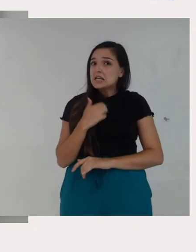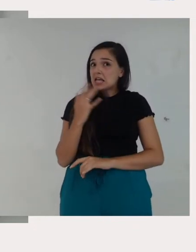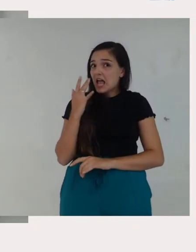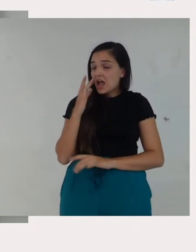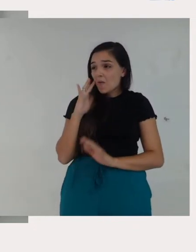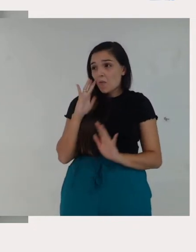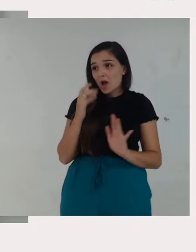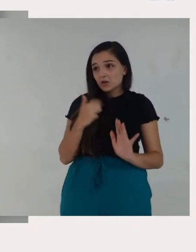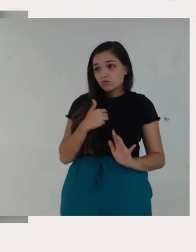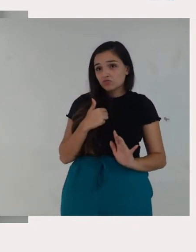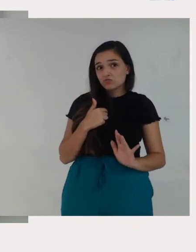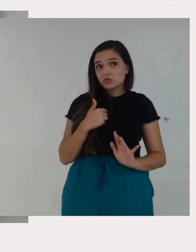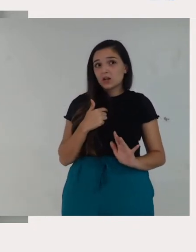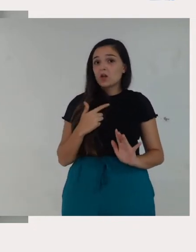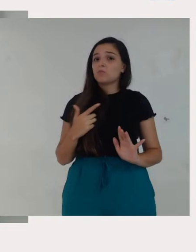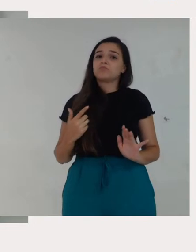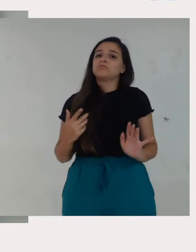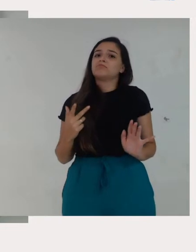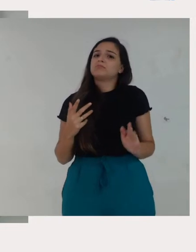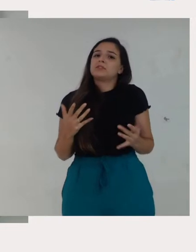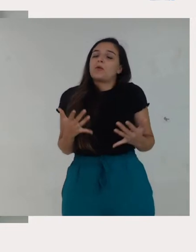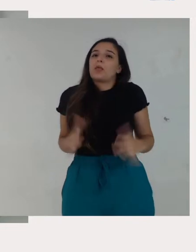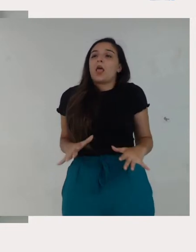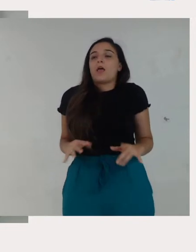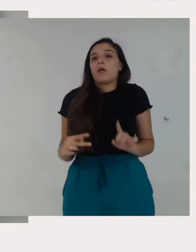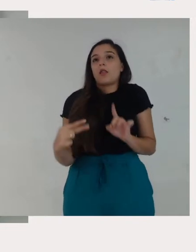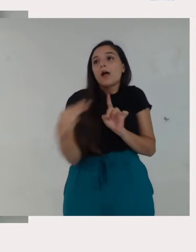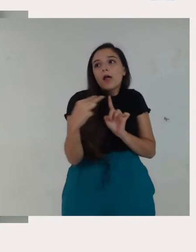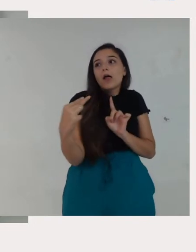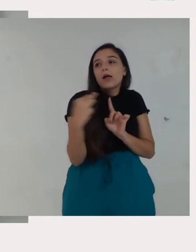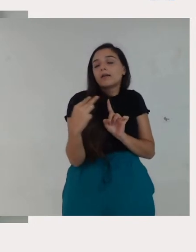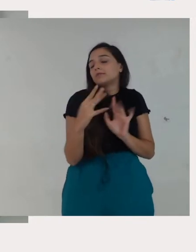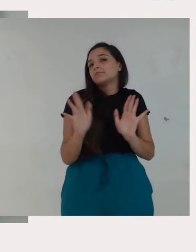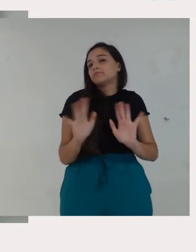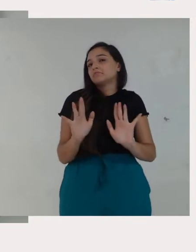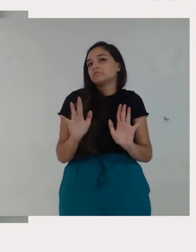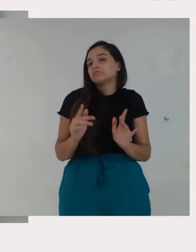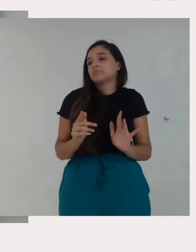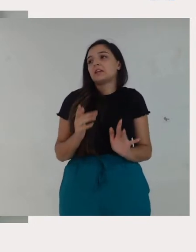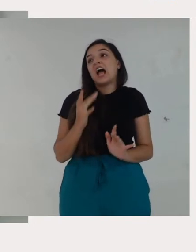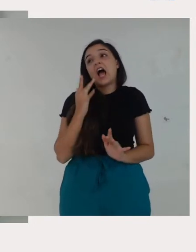tanto essa necessidade de visibilidade, acho eu.